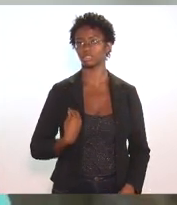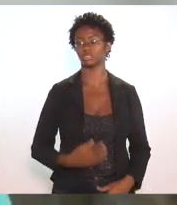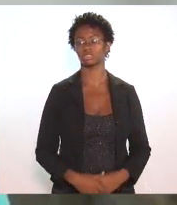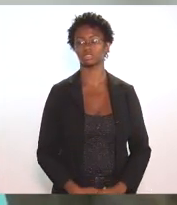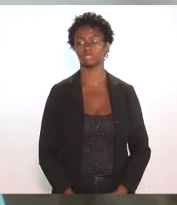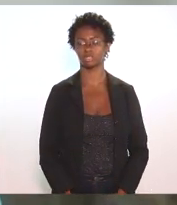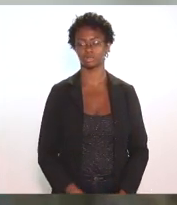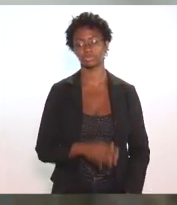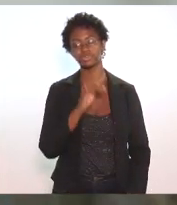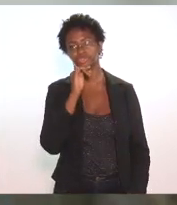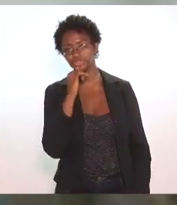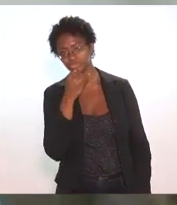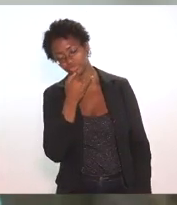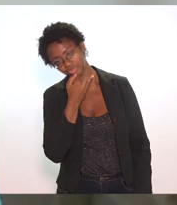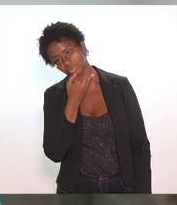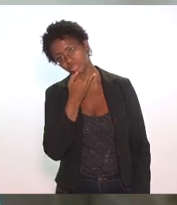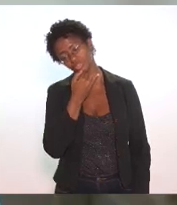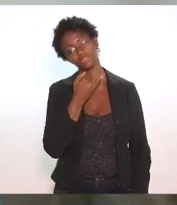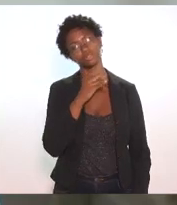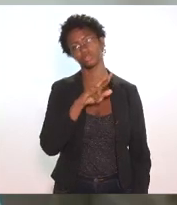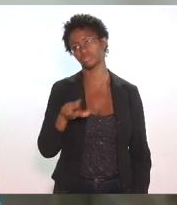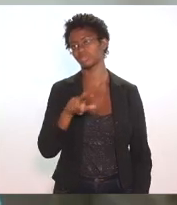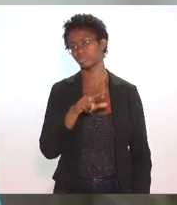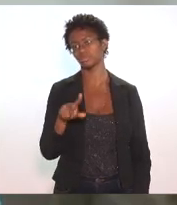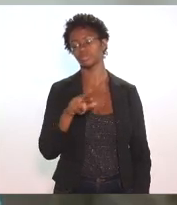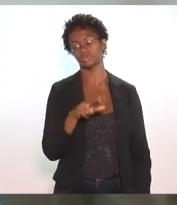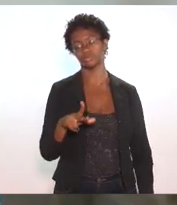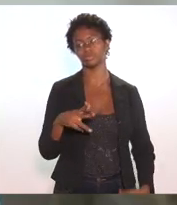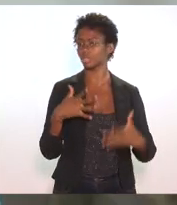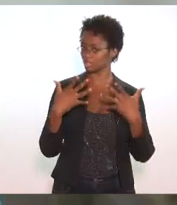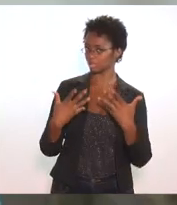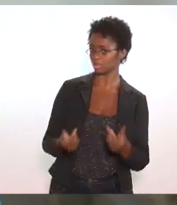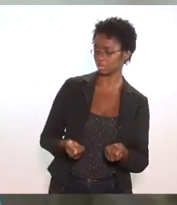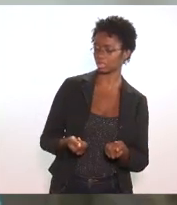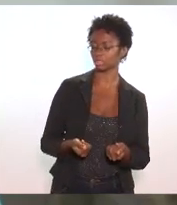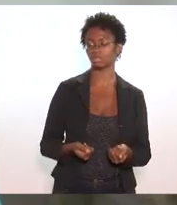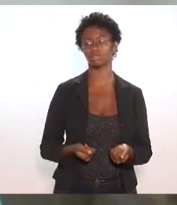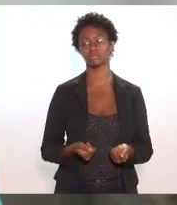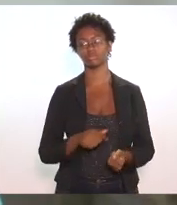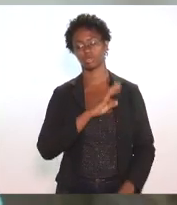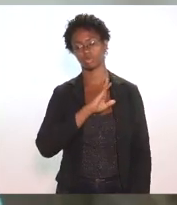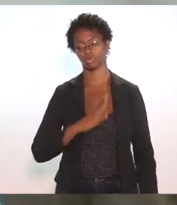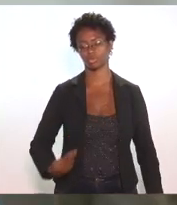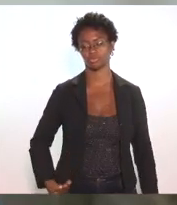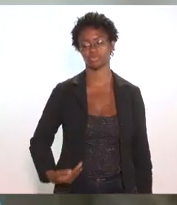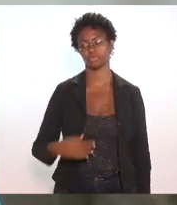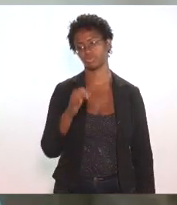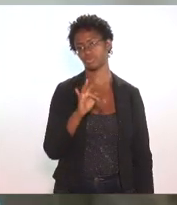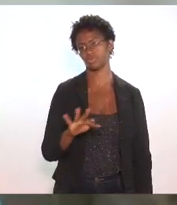que infelizmente não foi adotado pelo governo federal,